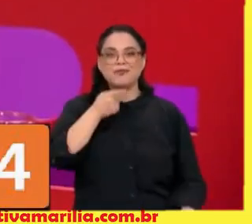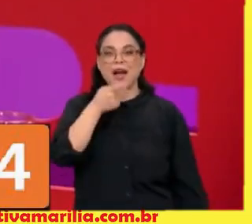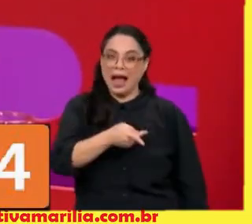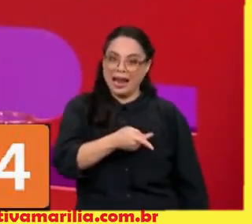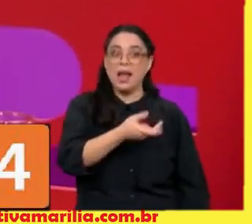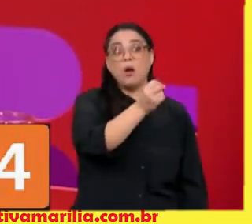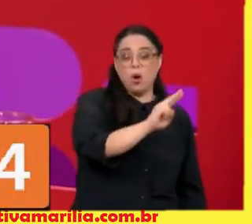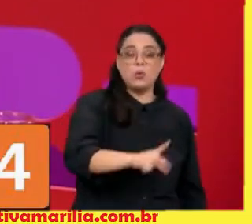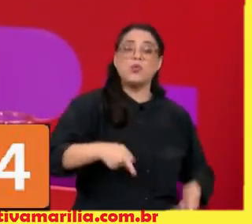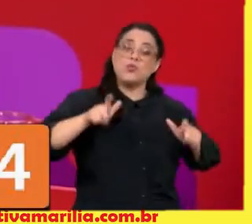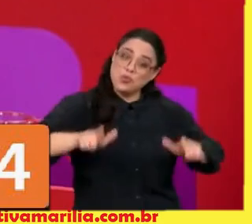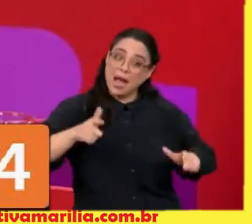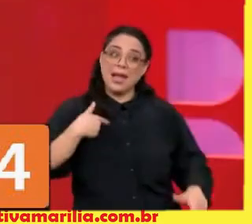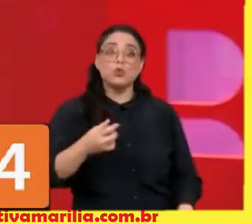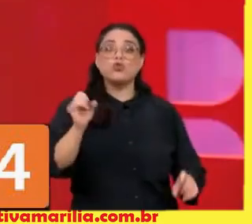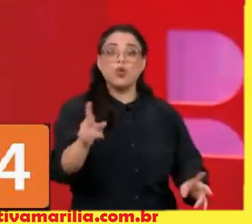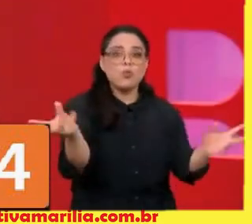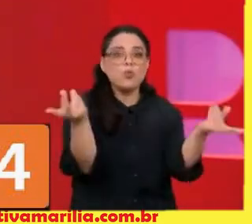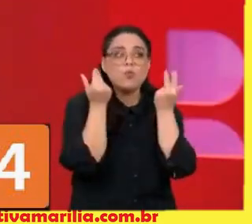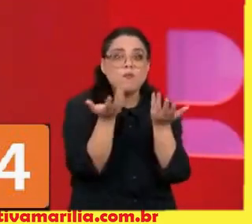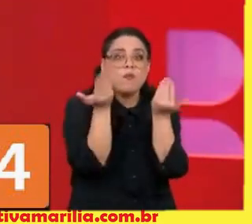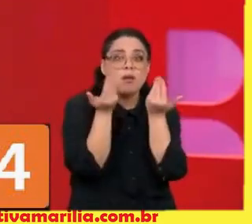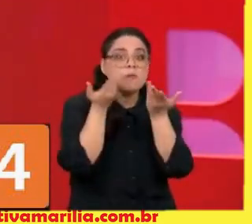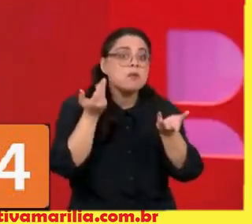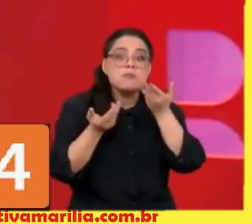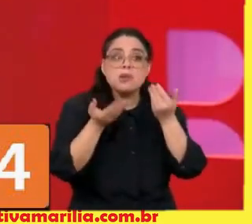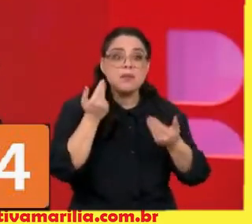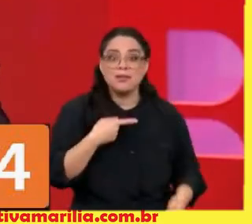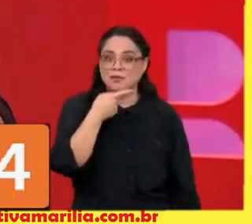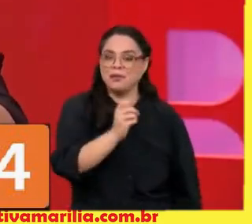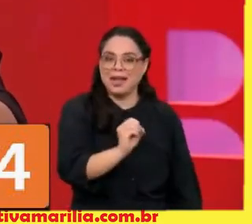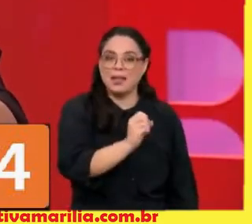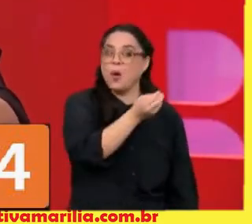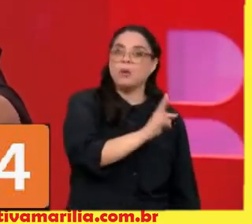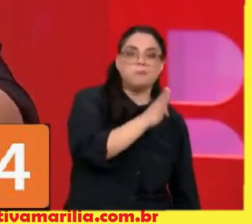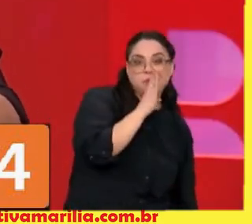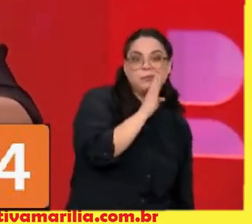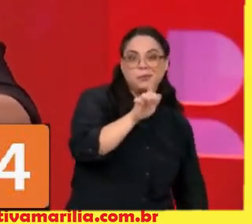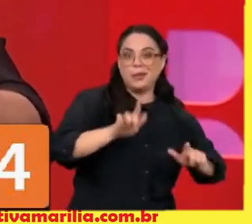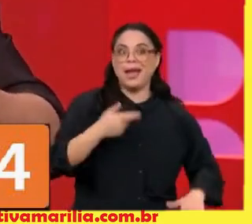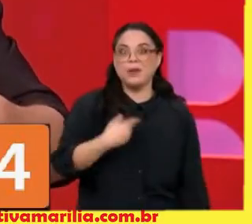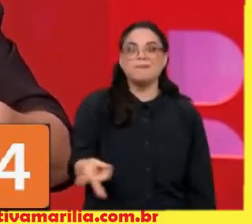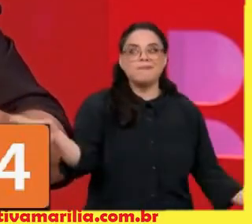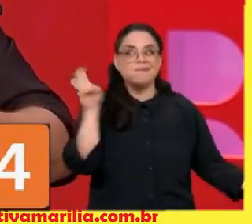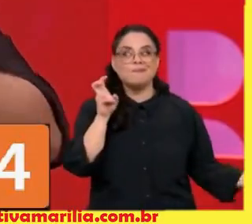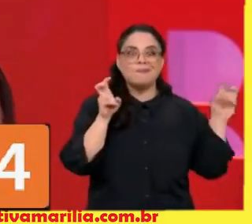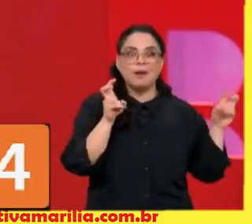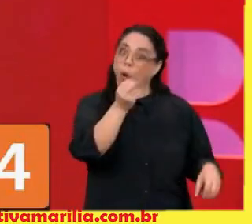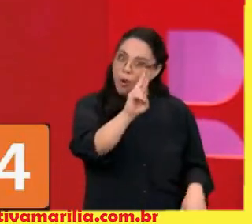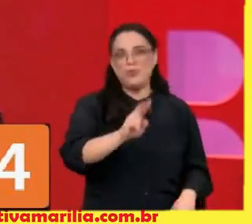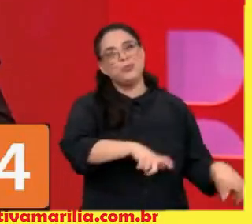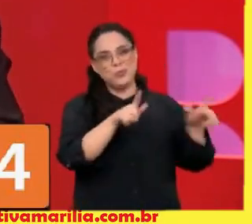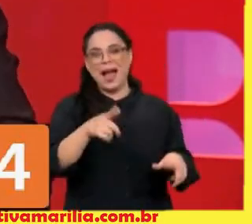de cálice e lugar de fala. Primeiro, como você está vendo essa disputa pelo identitarismo, se ele é válido, se